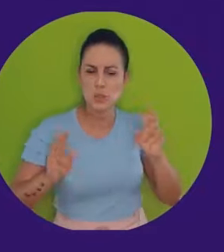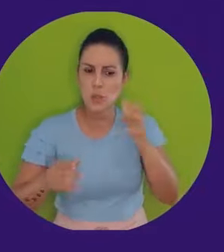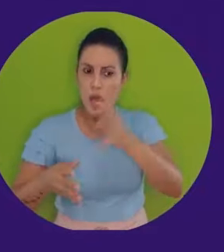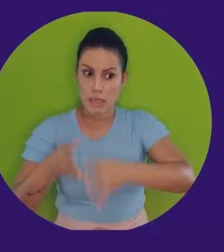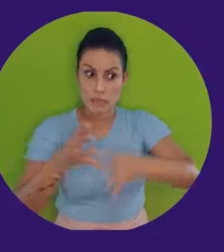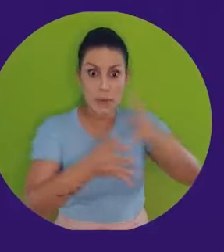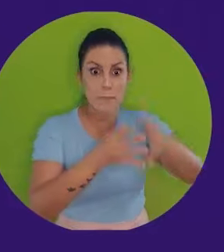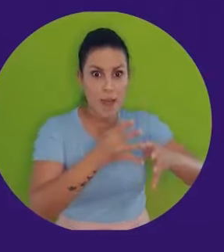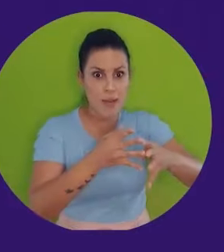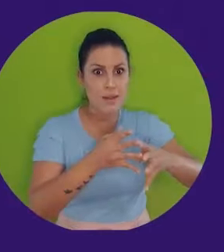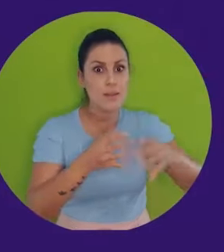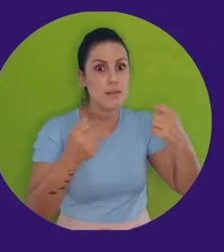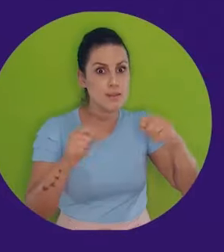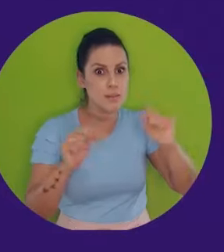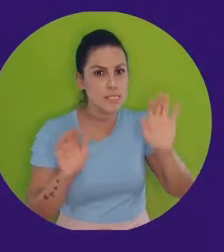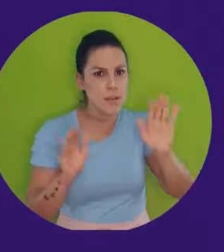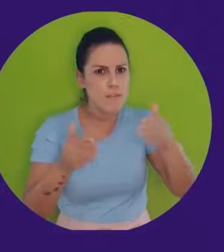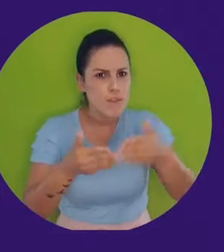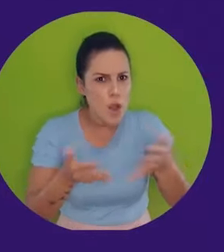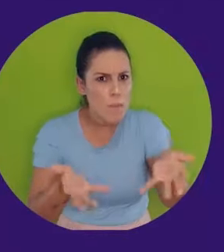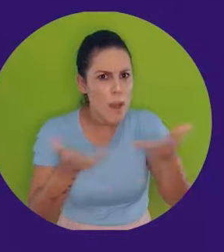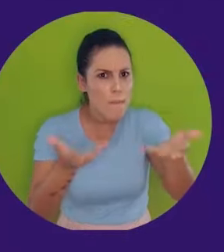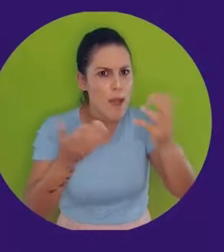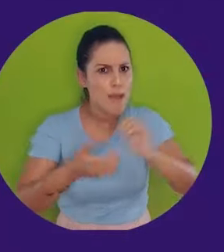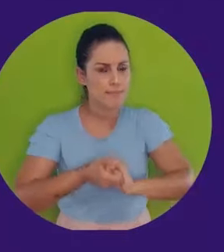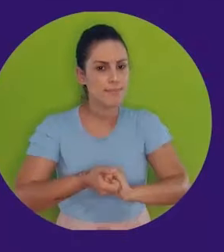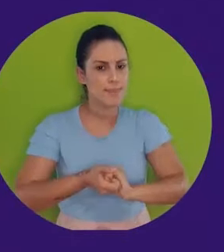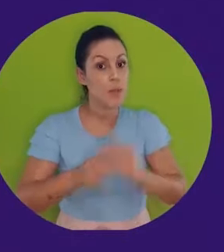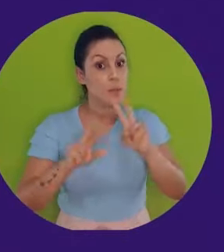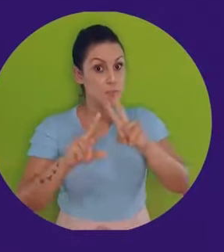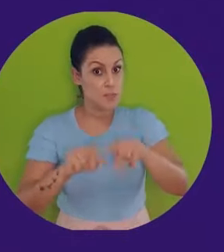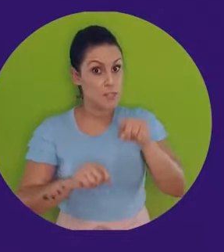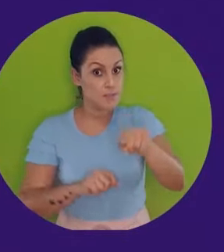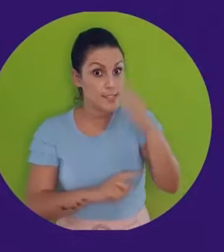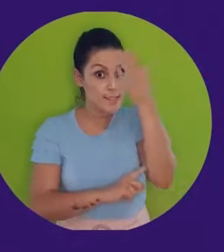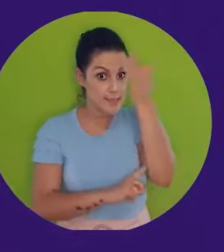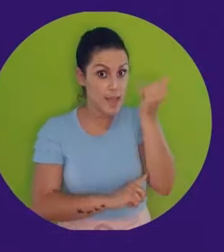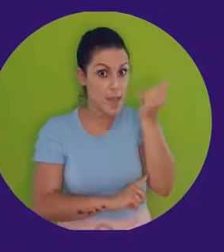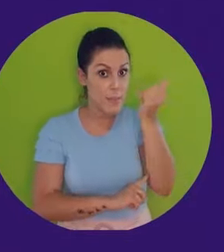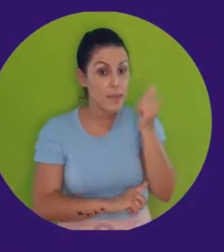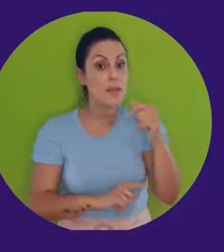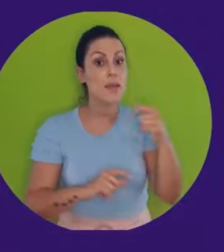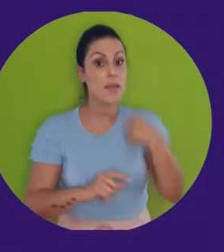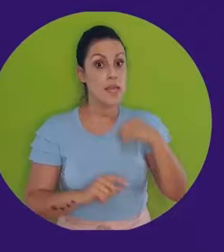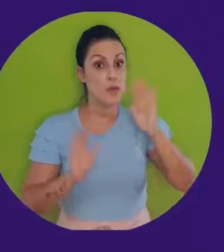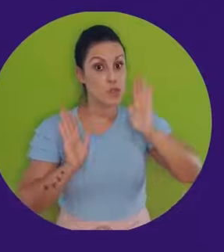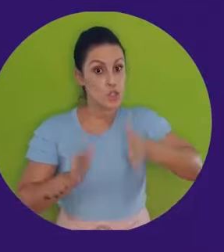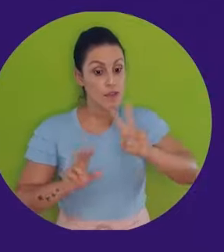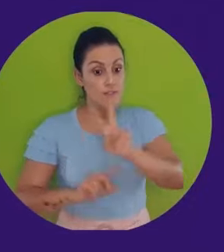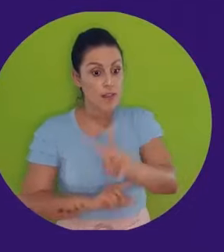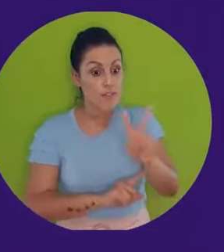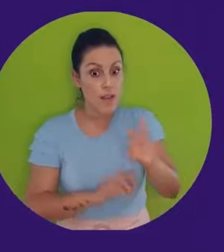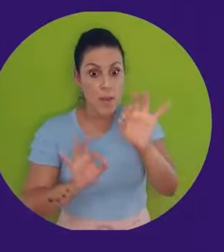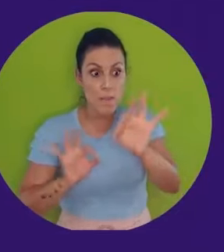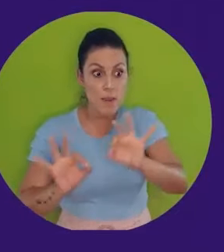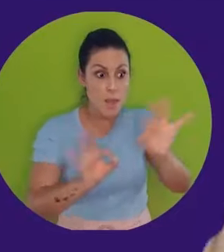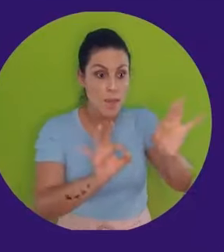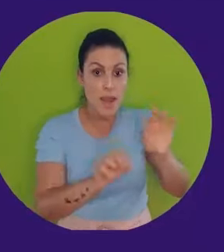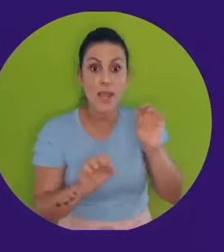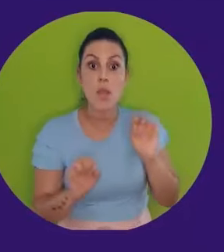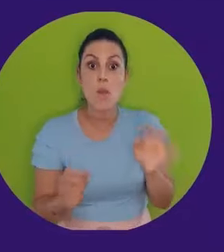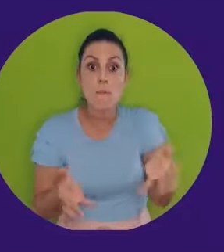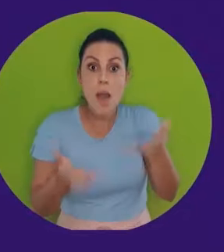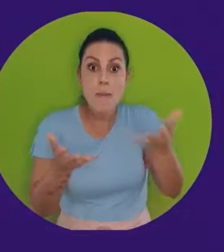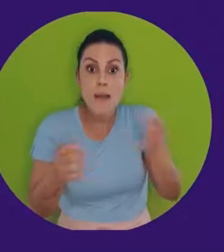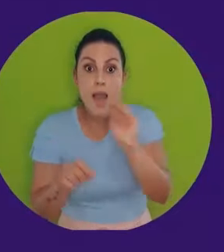coisa séria. Tudo que ameaça a nossa família é prioridade. Por falar nos que amamos, você sabe que preparamos